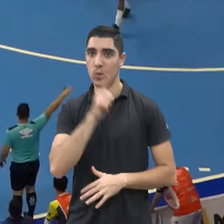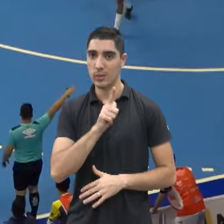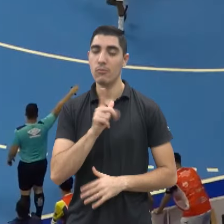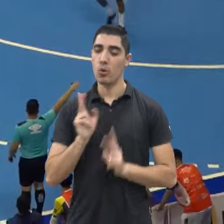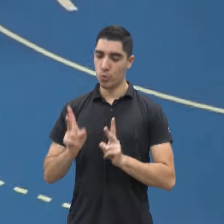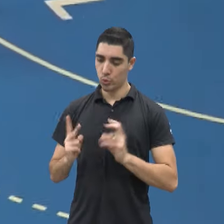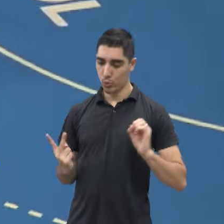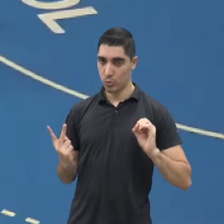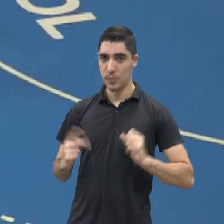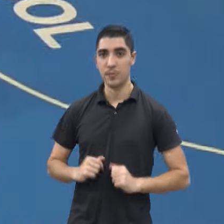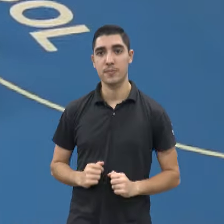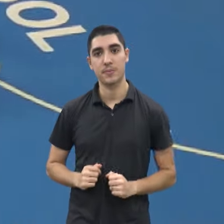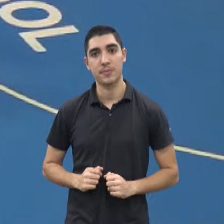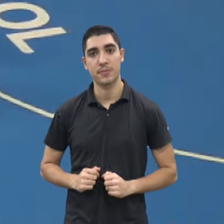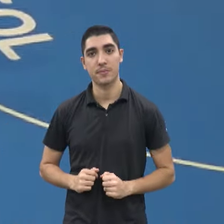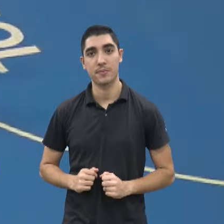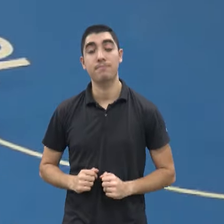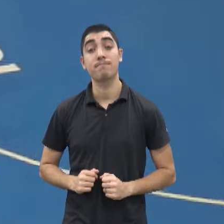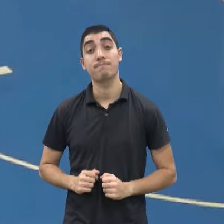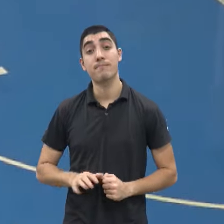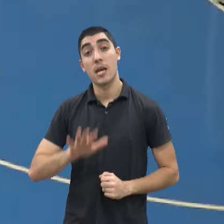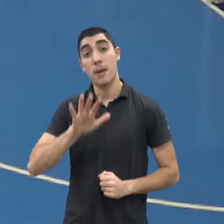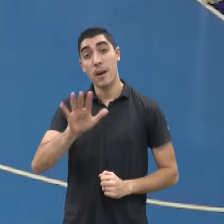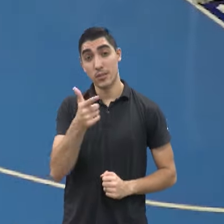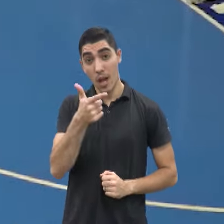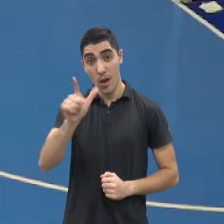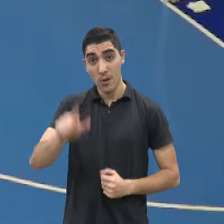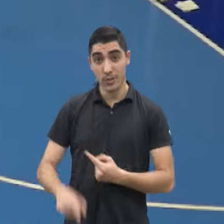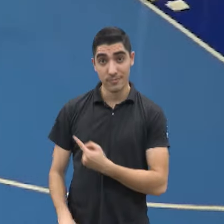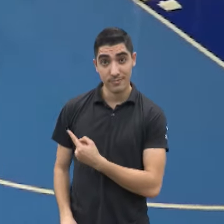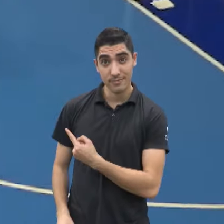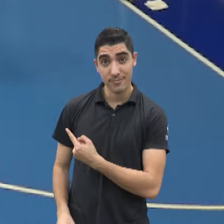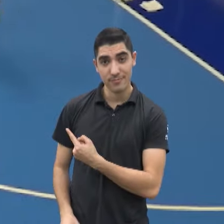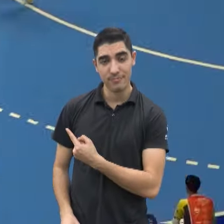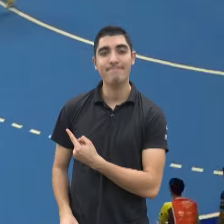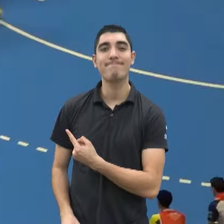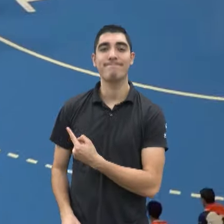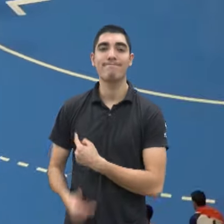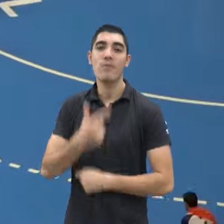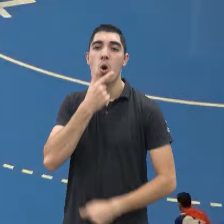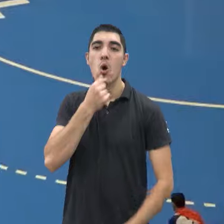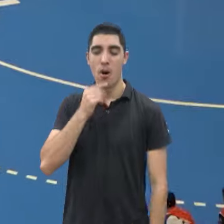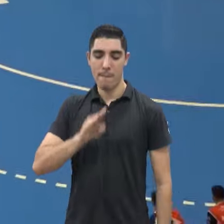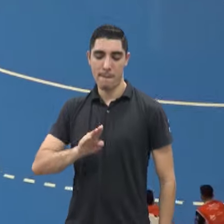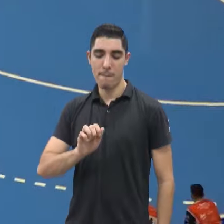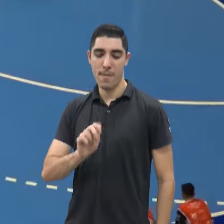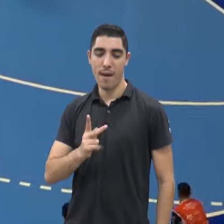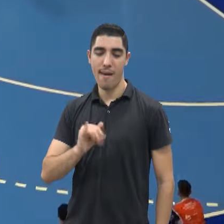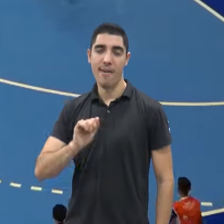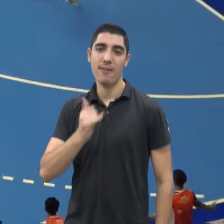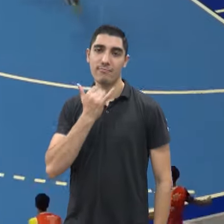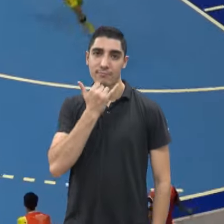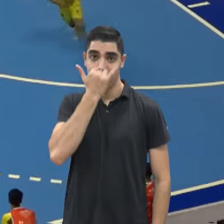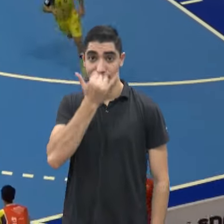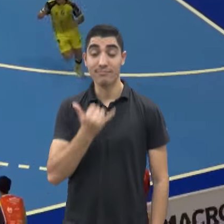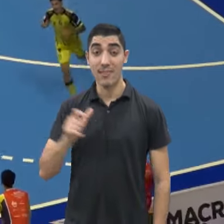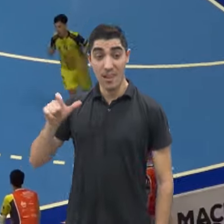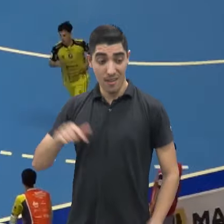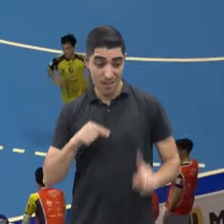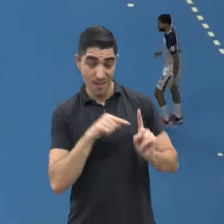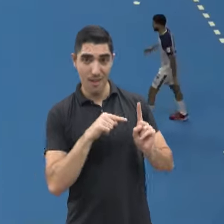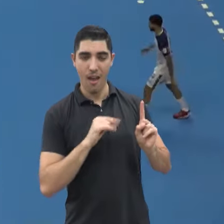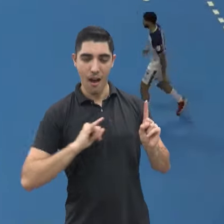0. Só que no lance seguinte, quem falhou foi o Bahia. E o William, esperto, roubou para fazer o terceiro